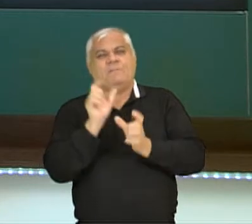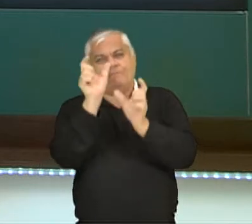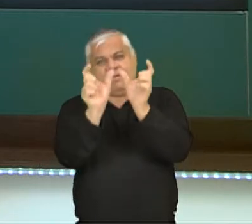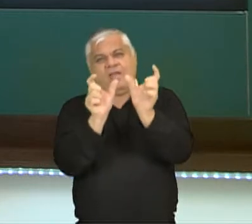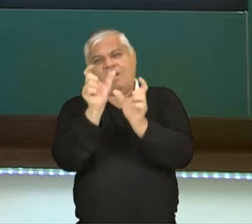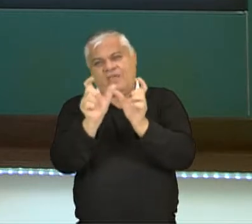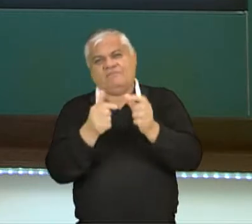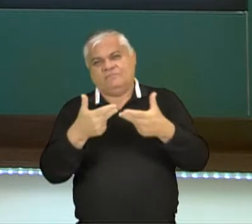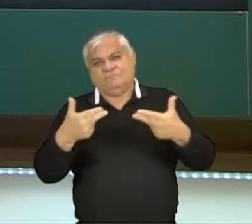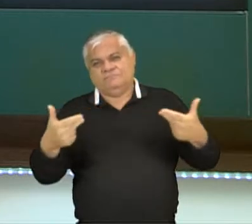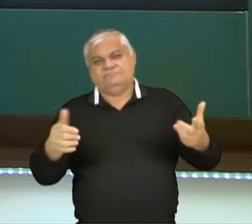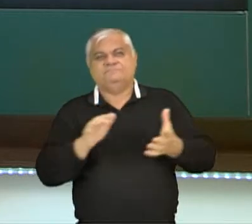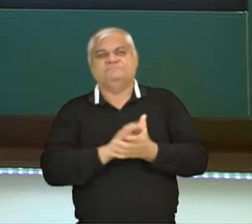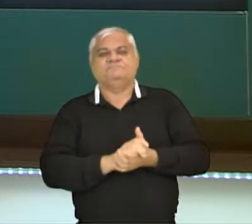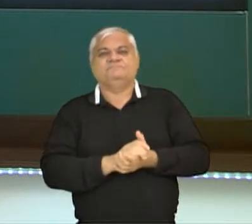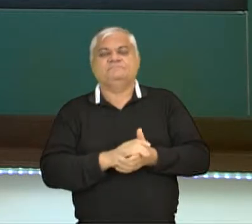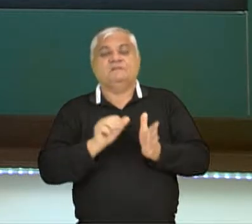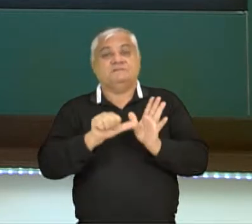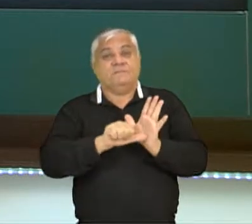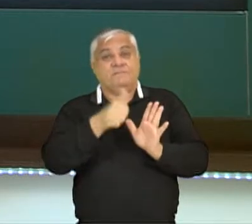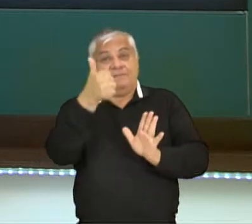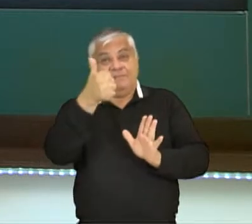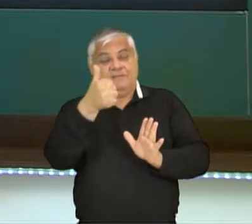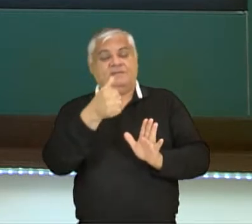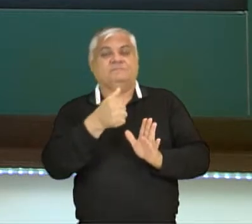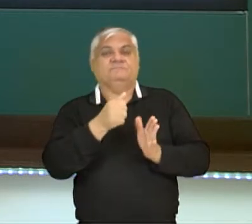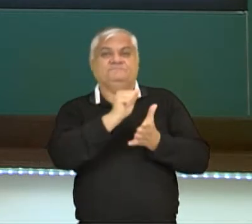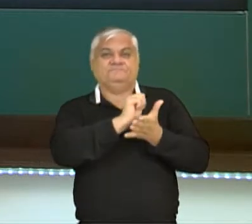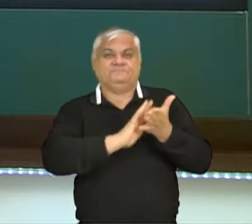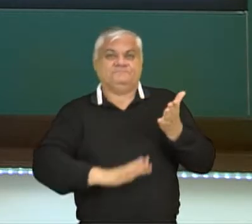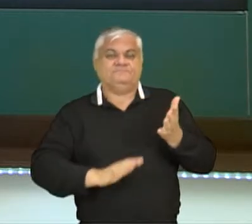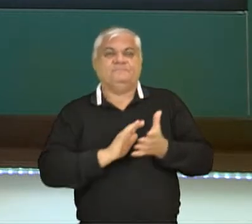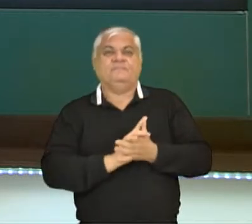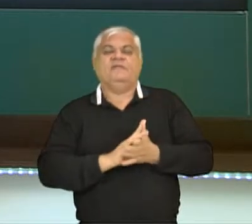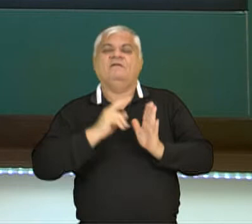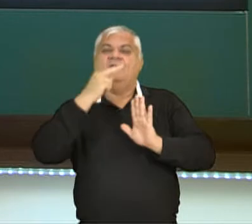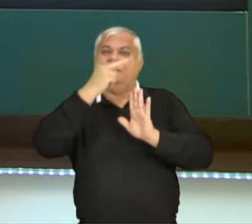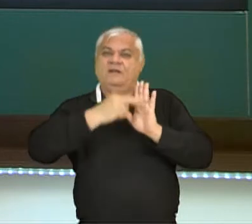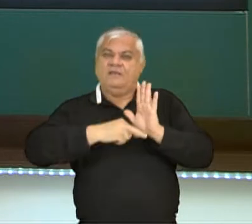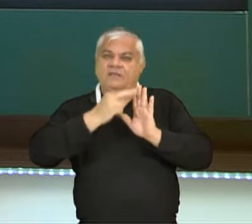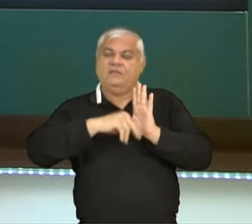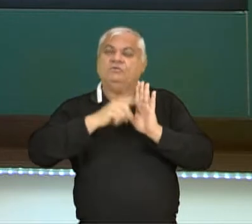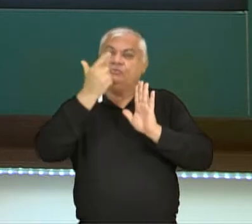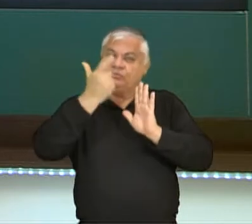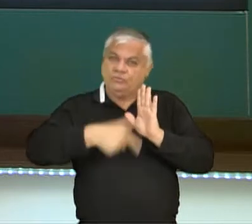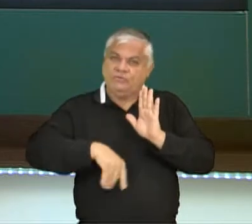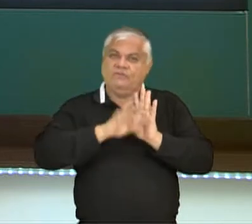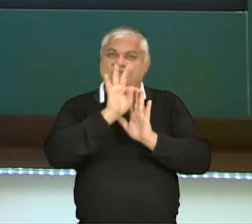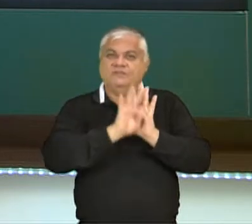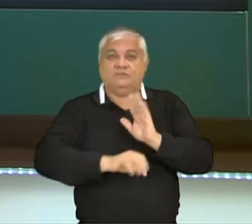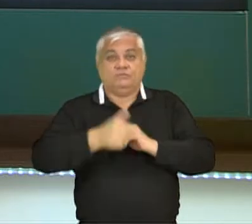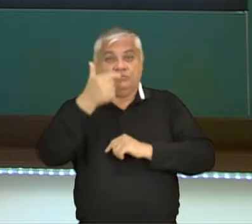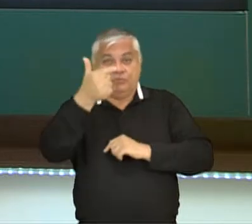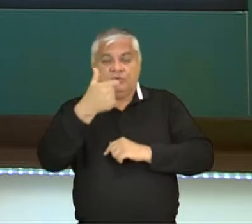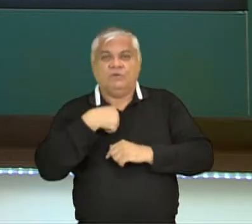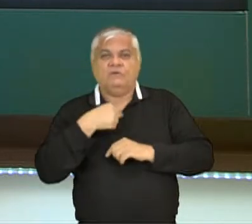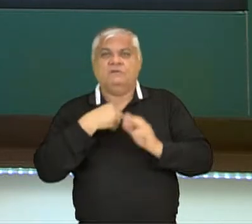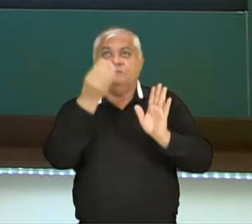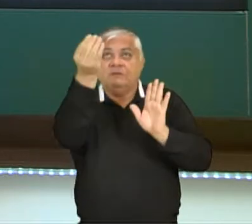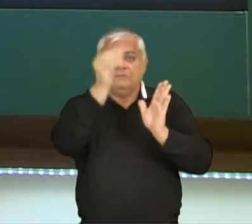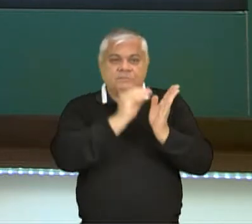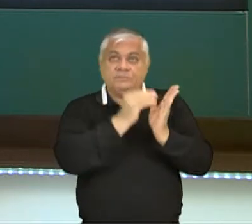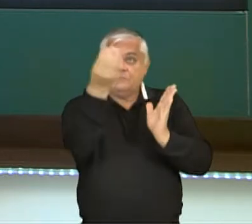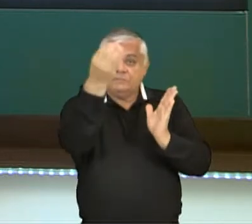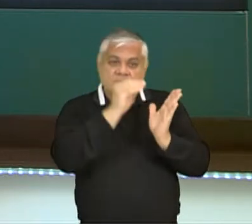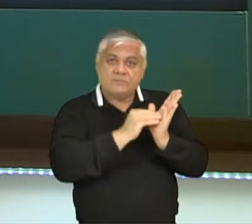ao longo do texto. Então vamos para a nossa primeira atividade. Vocês vão reler o texto 2 e anotar quais palavras são